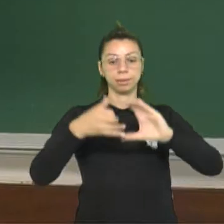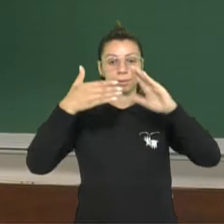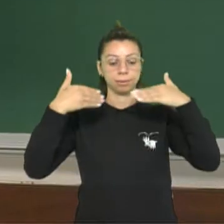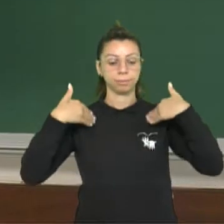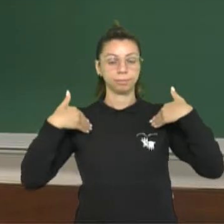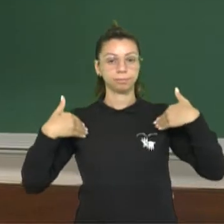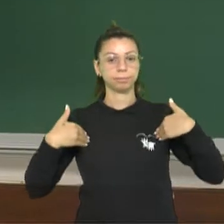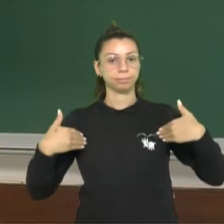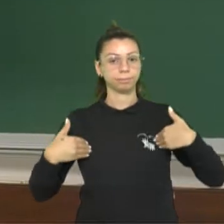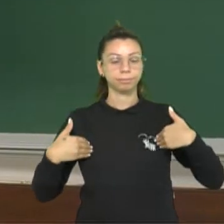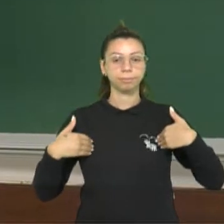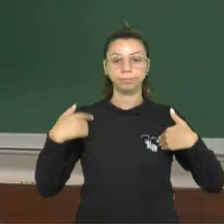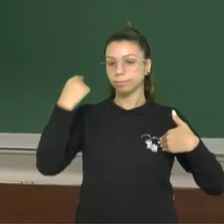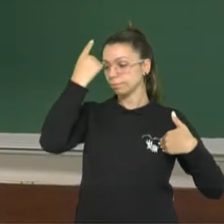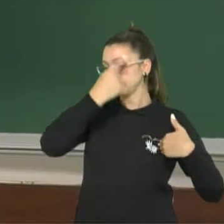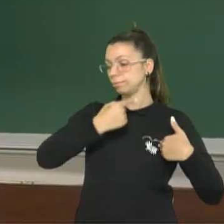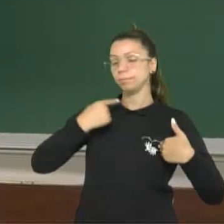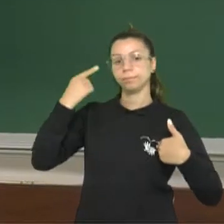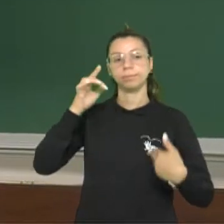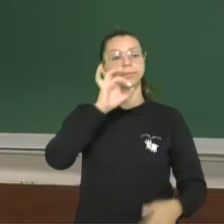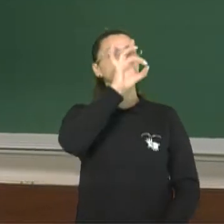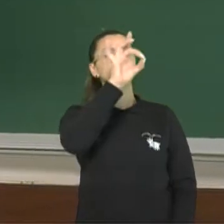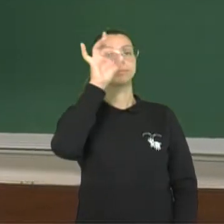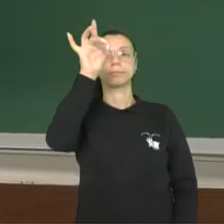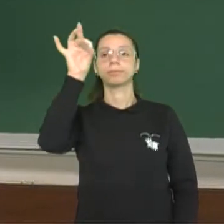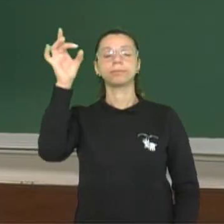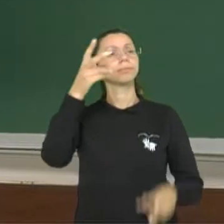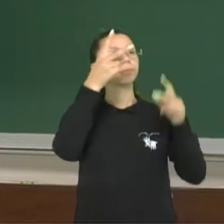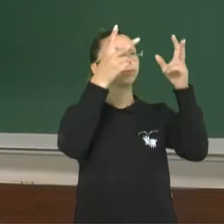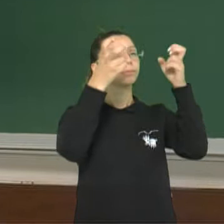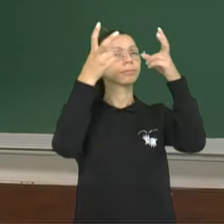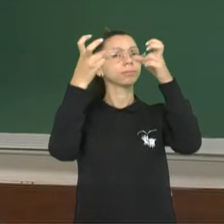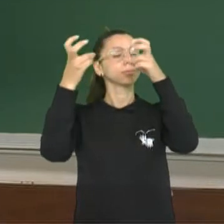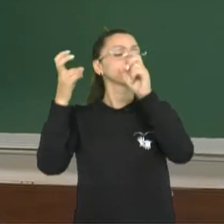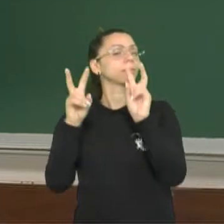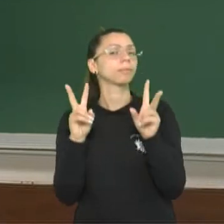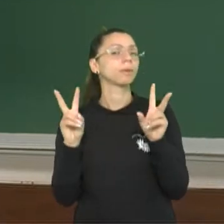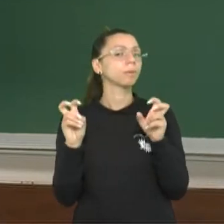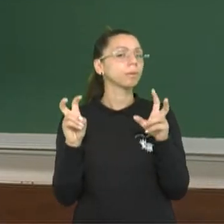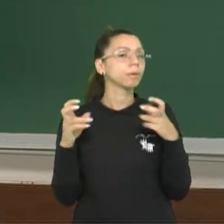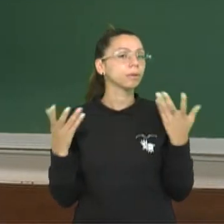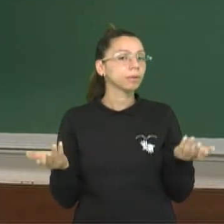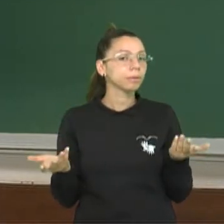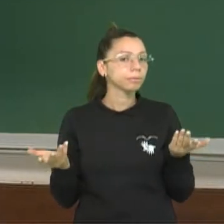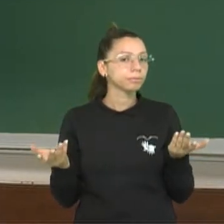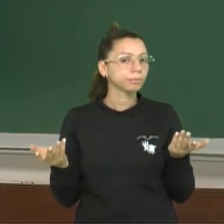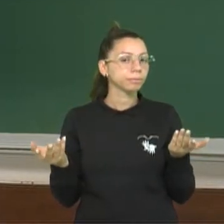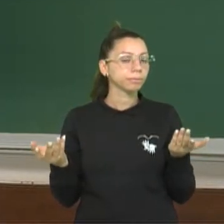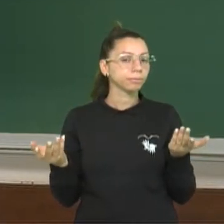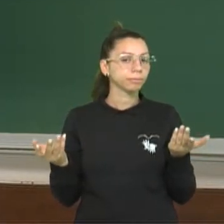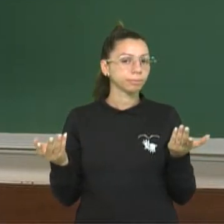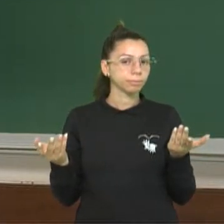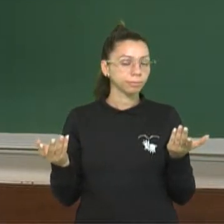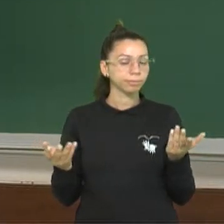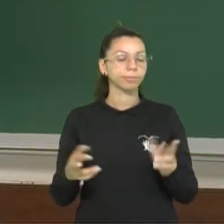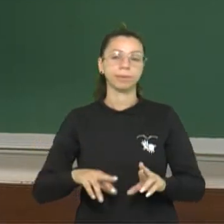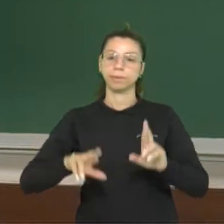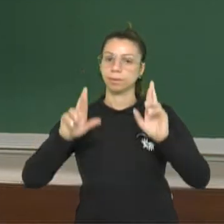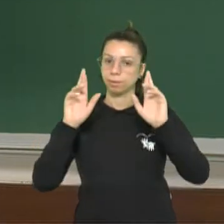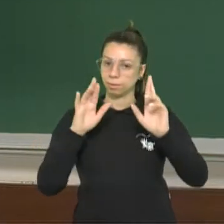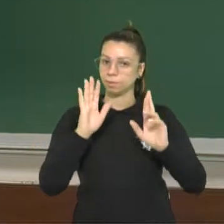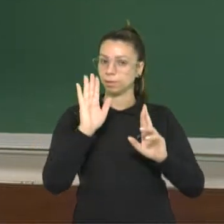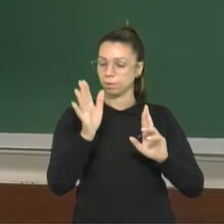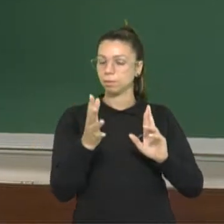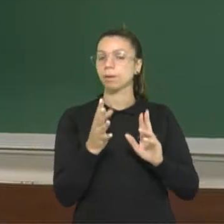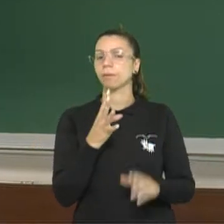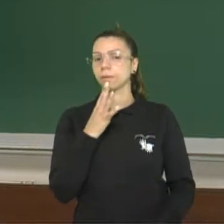características físicas, né, de cada um deles. Que tema eia te surriere? Com certeza você já deve